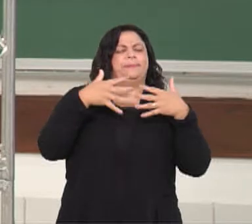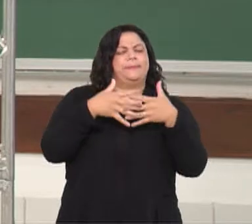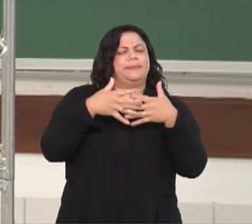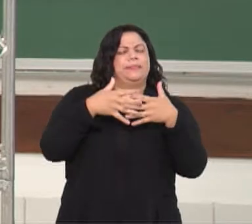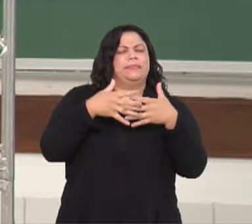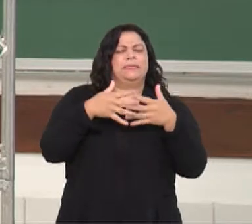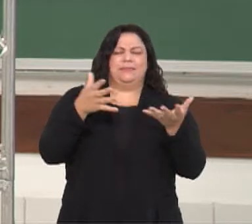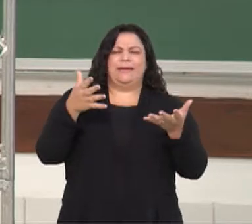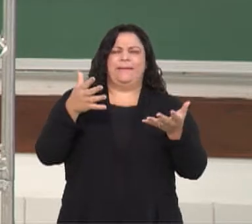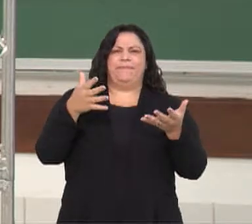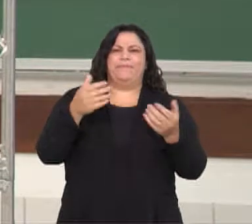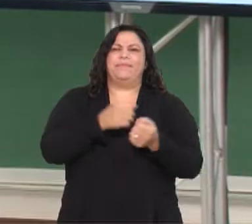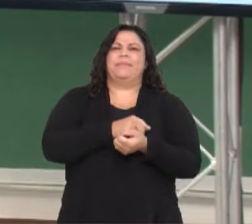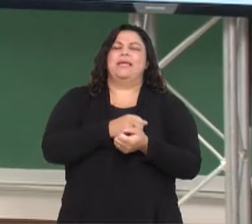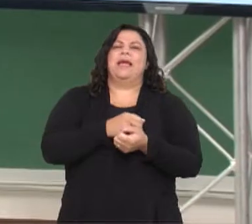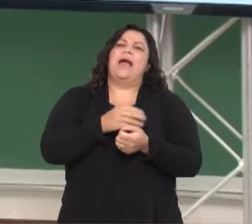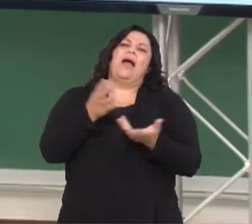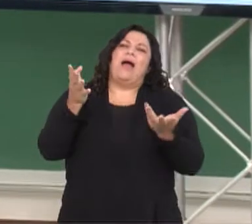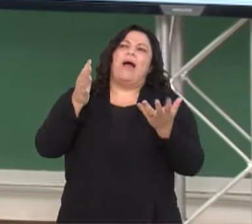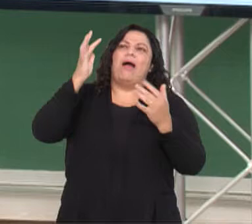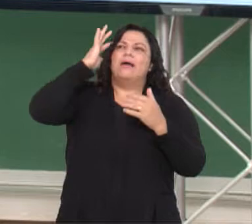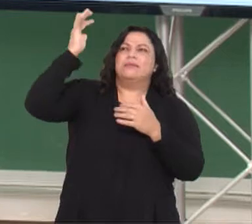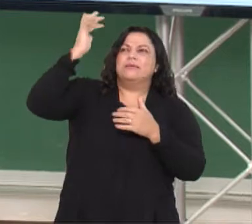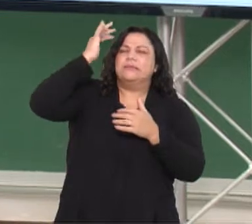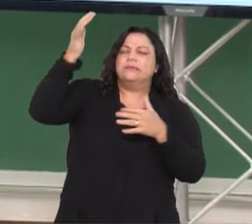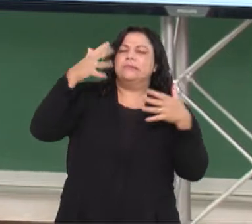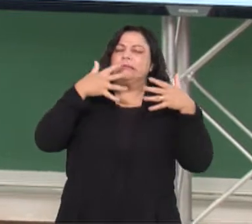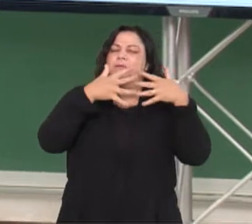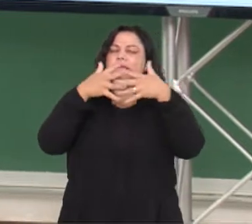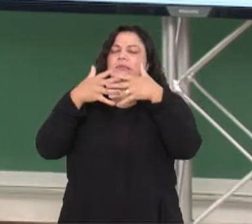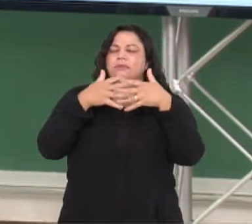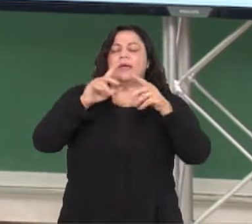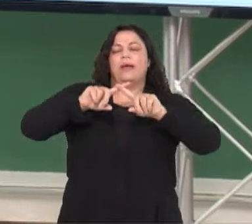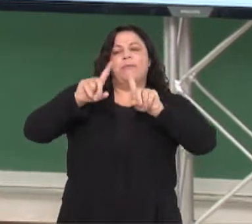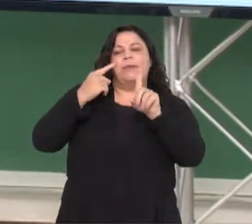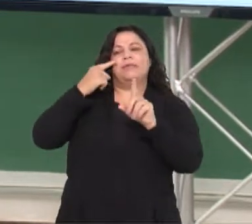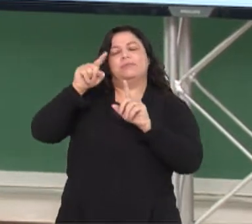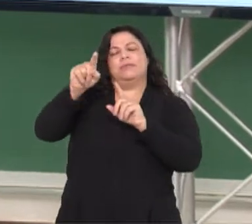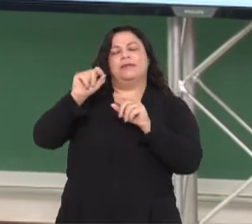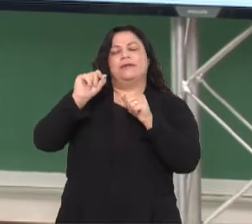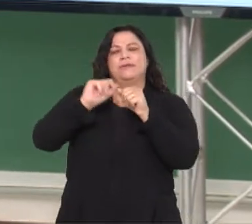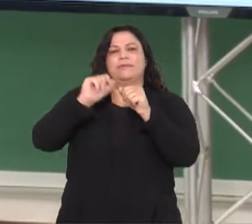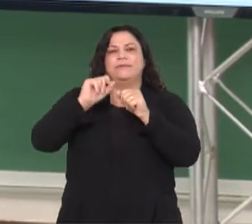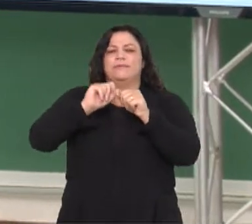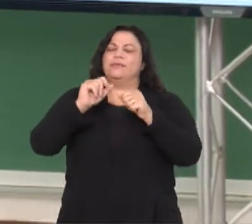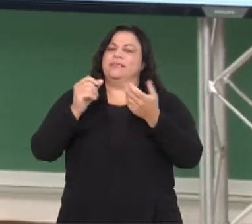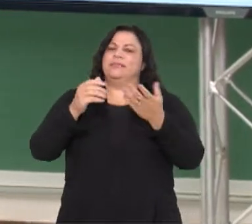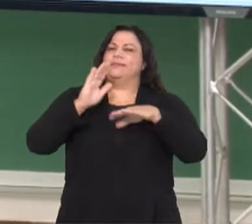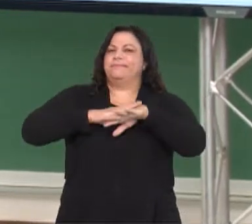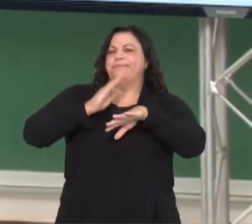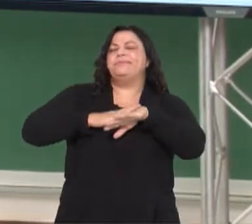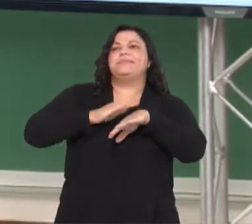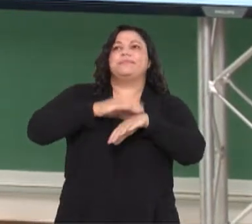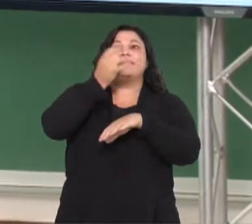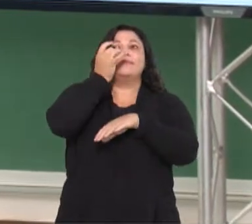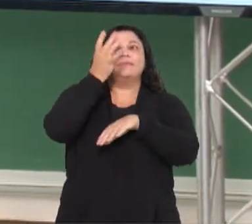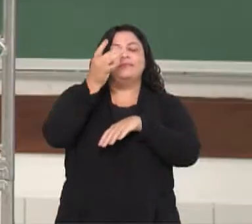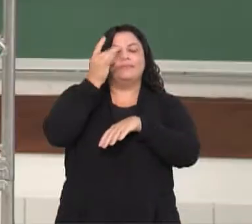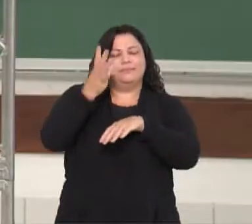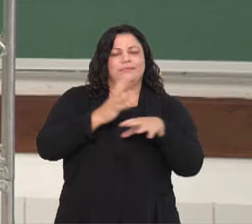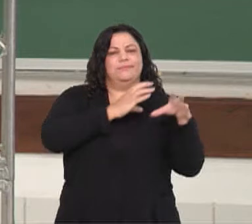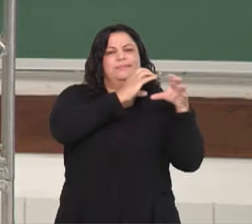executar é fácil. X à quinta está de um lado lá com coeficiente, x à quinta está do outro lado com outro coeficiente. Soma